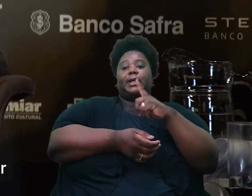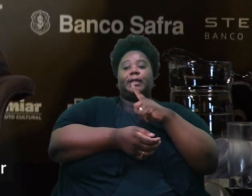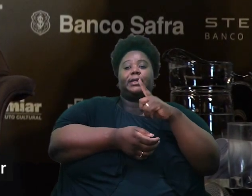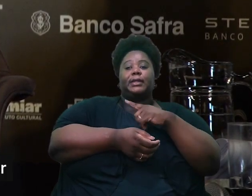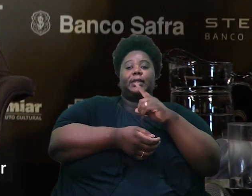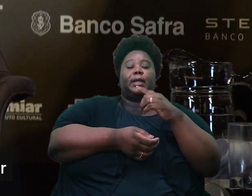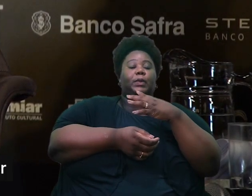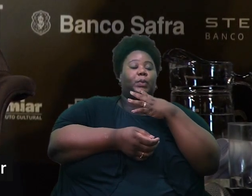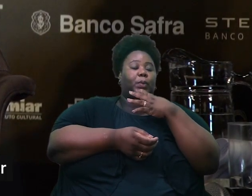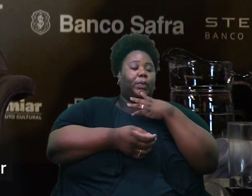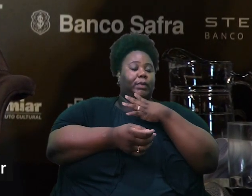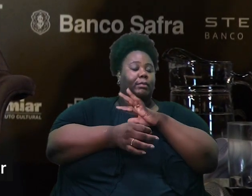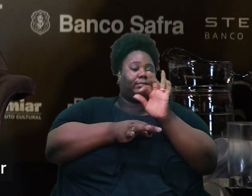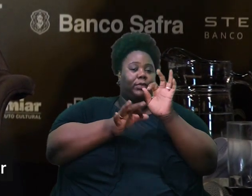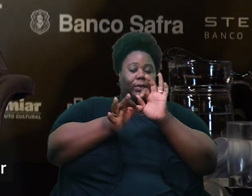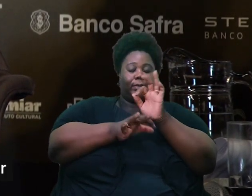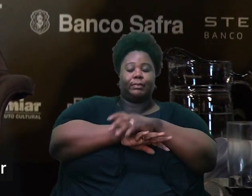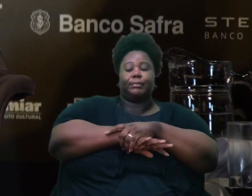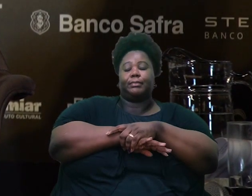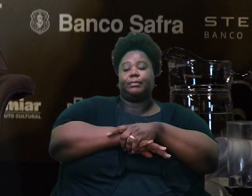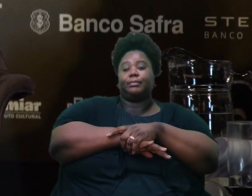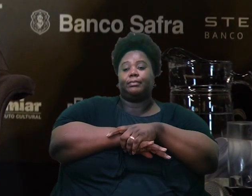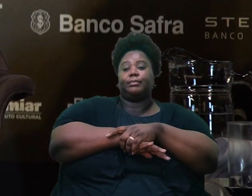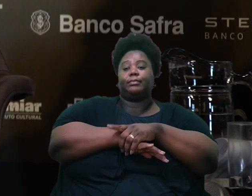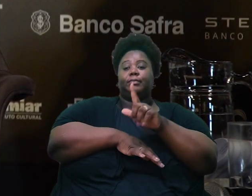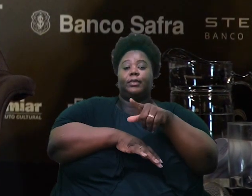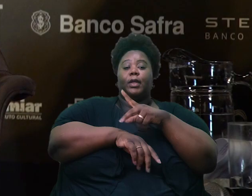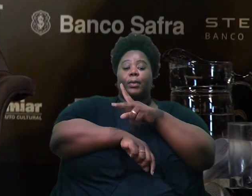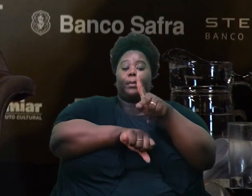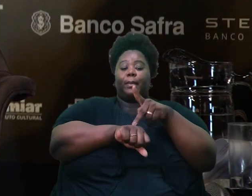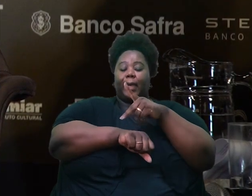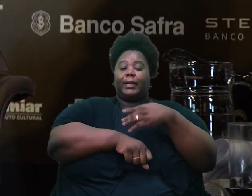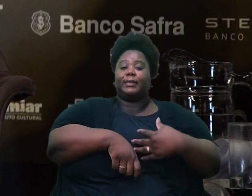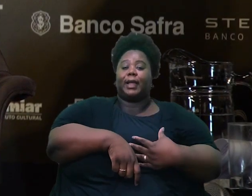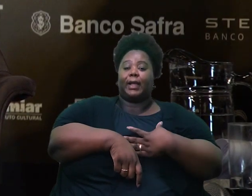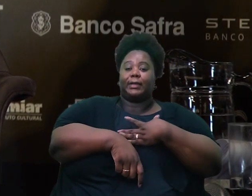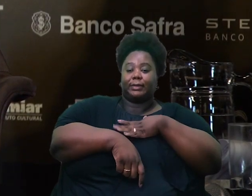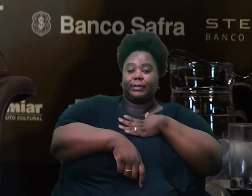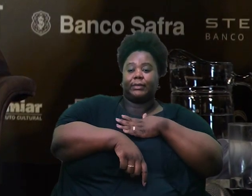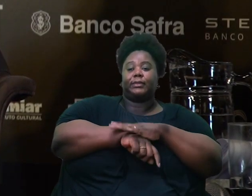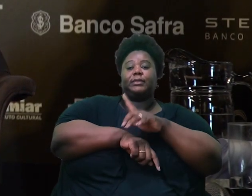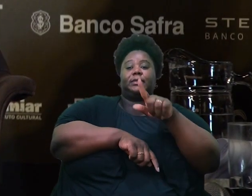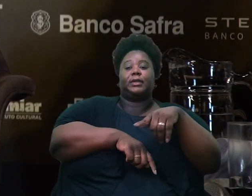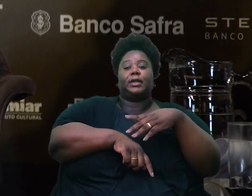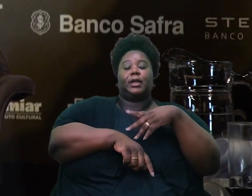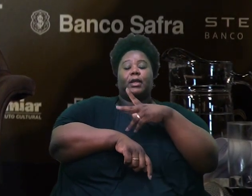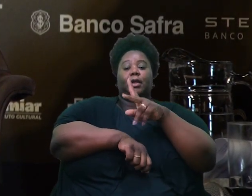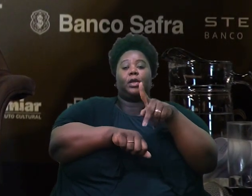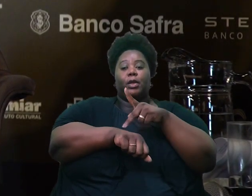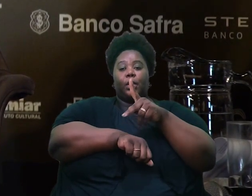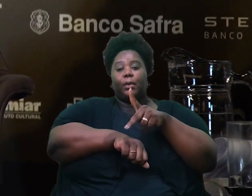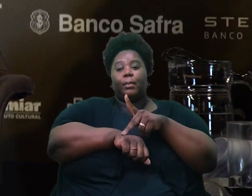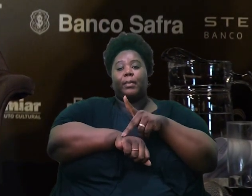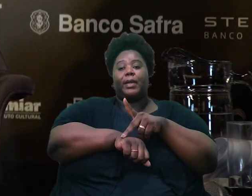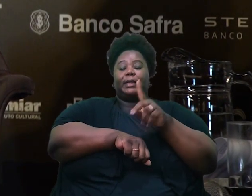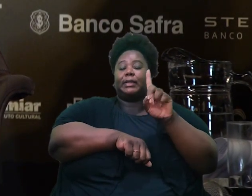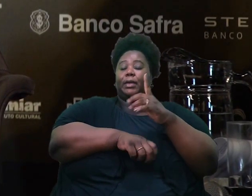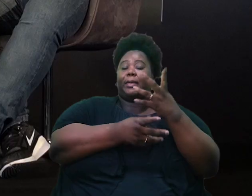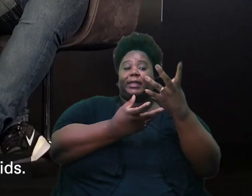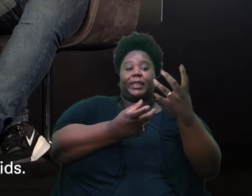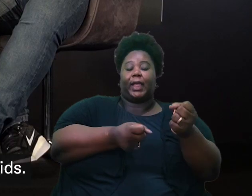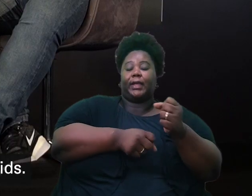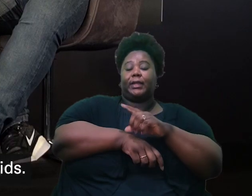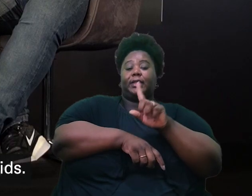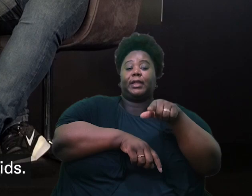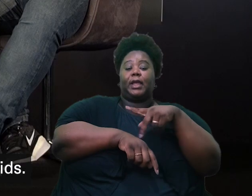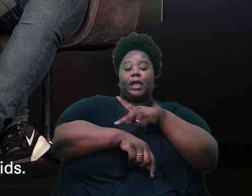não reconhecer que é um país racista, que é um país segregacionista,